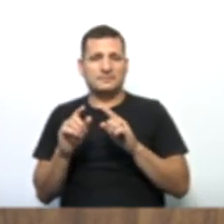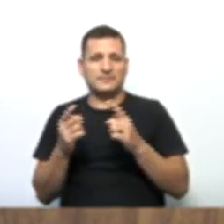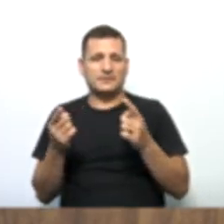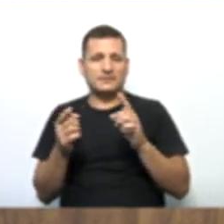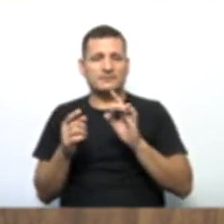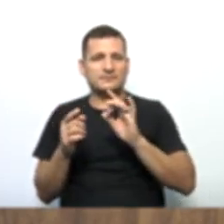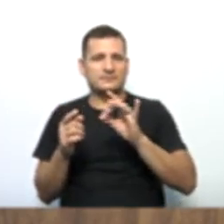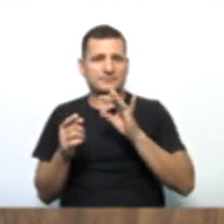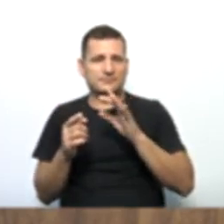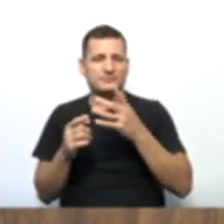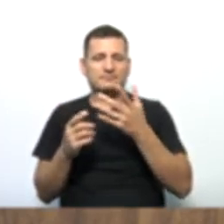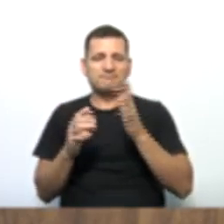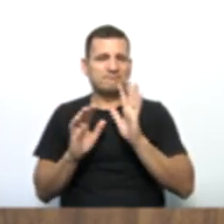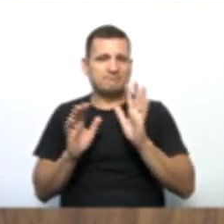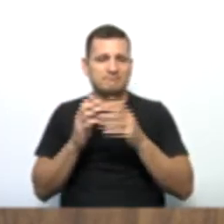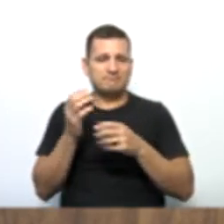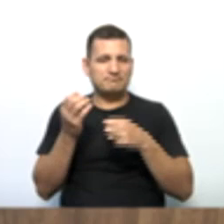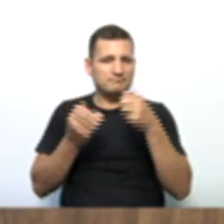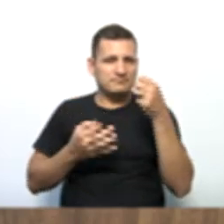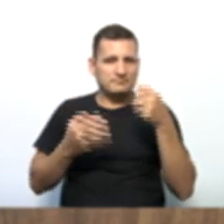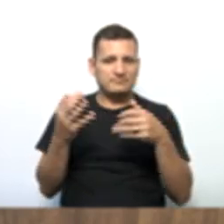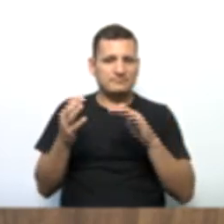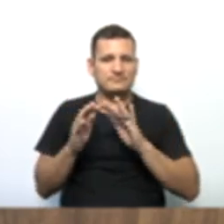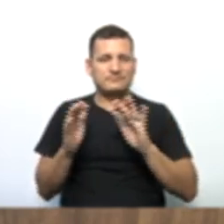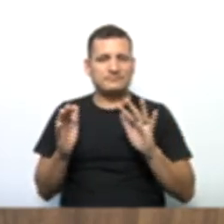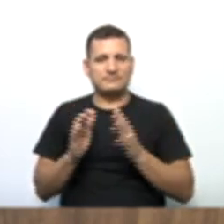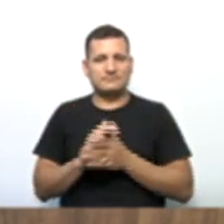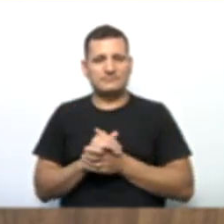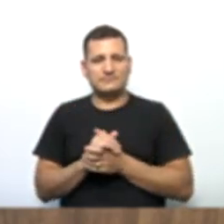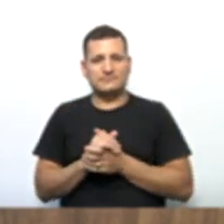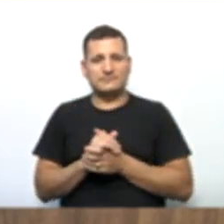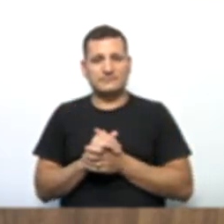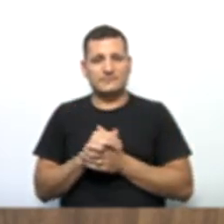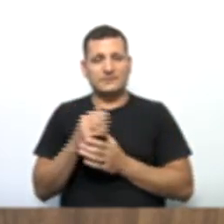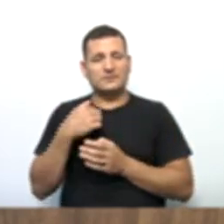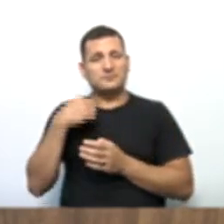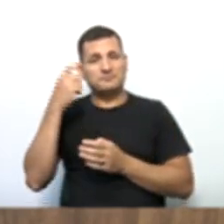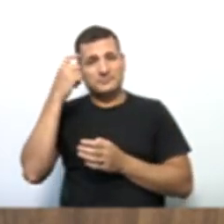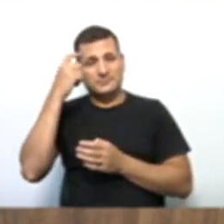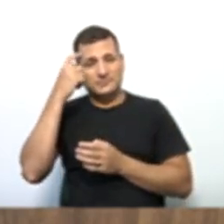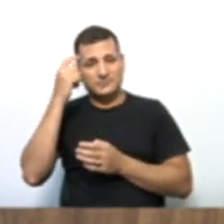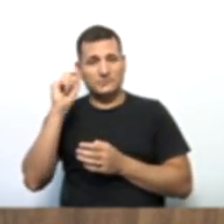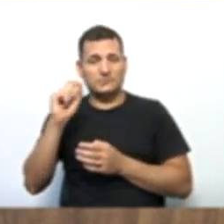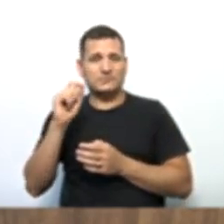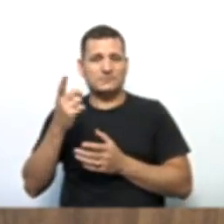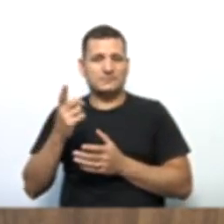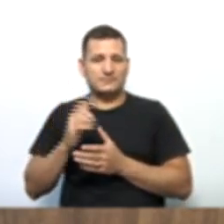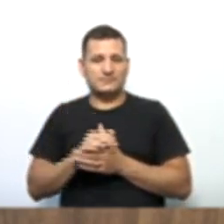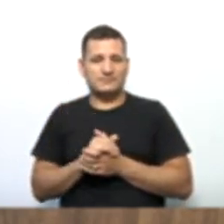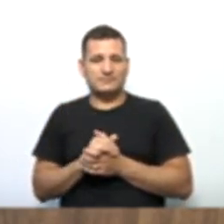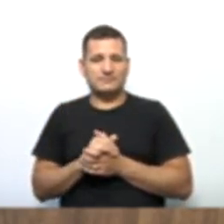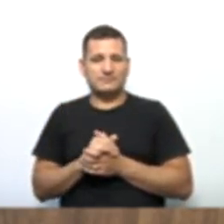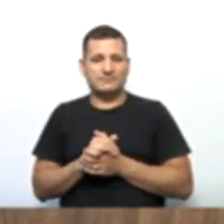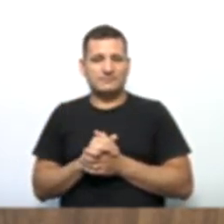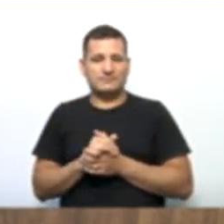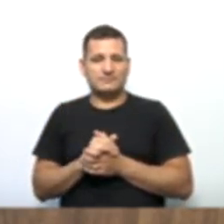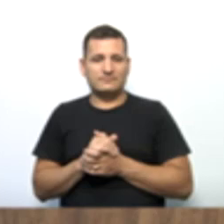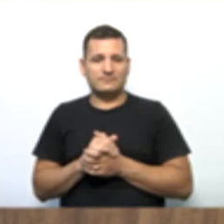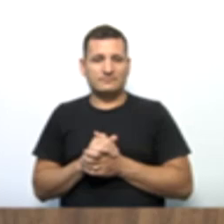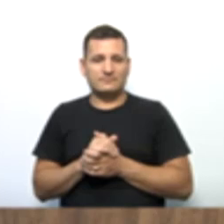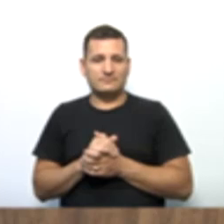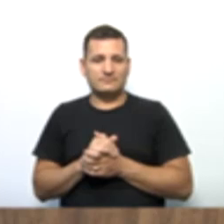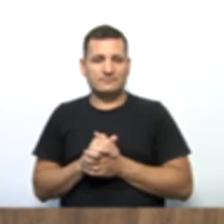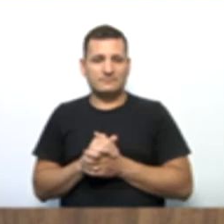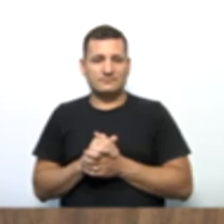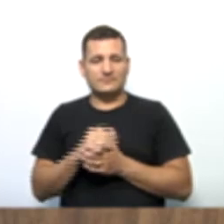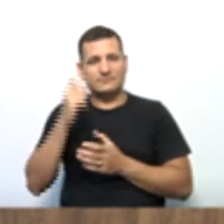esse questionamento, né, professor, a gente pensaria em quem a gente poderia oferecer um maior nível de